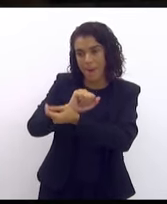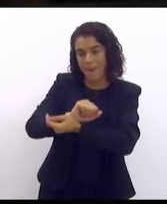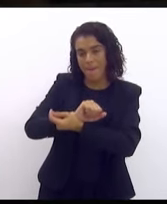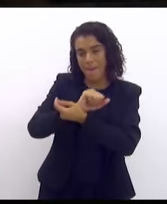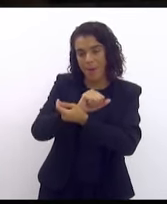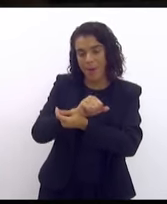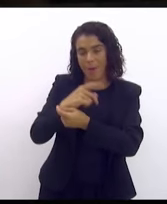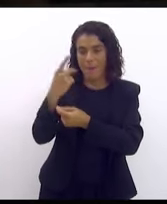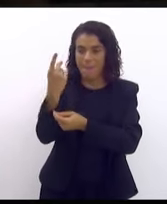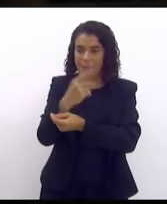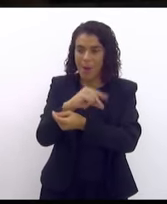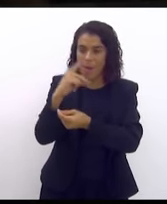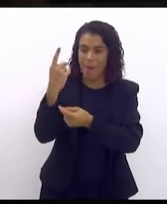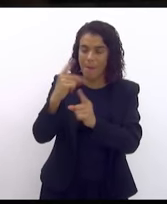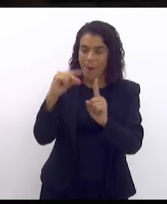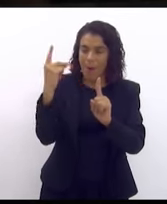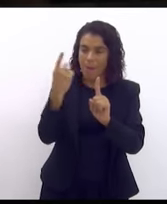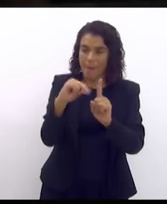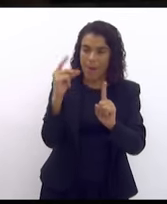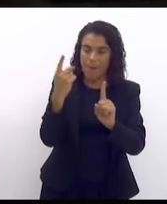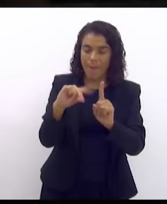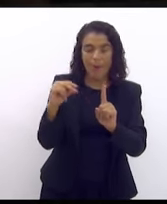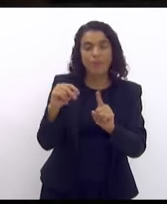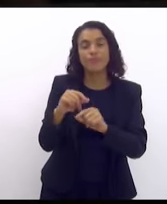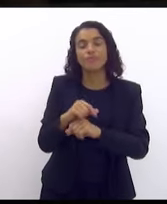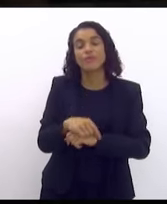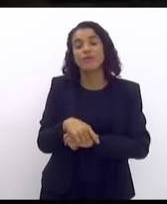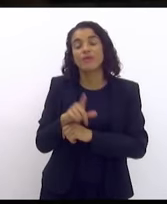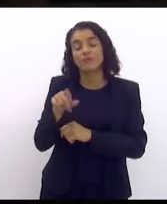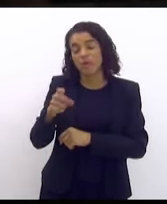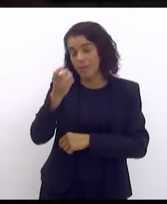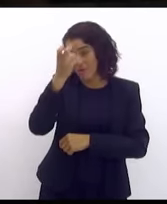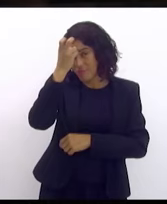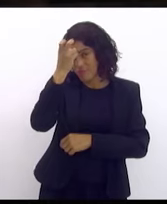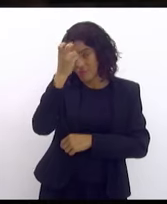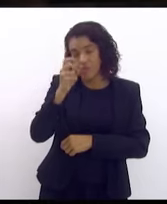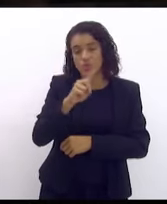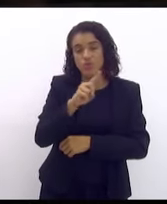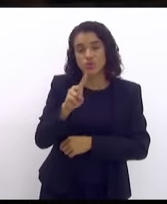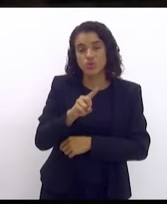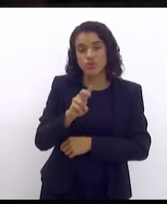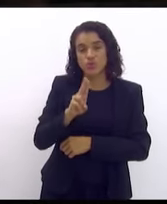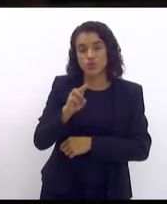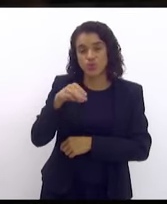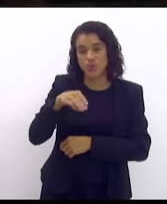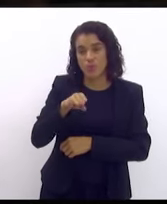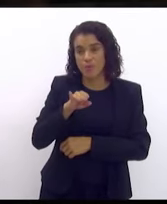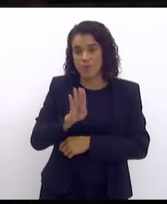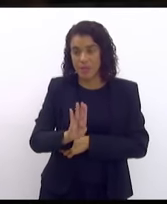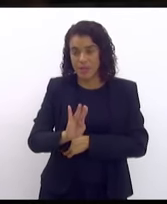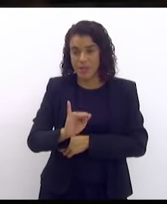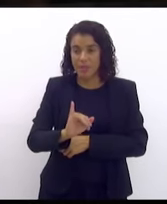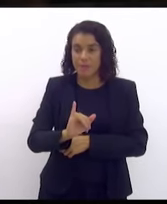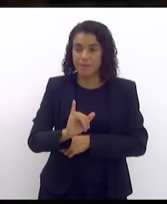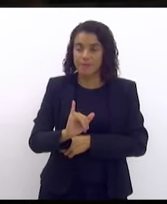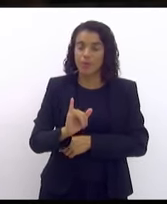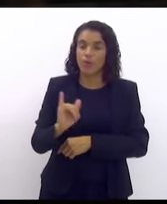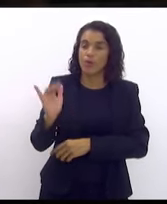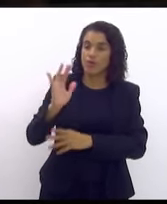escravizada fez sobre a liderança de Zumbi dos Palmares quando